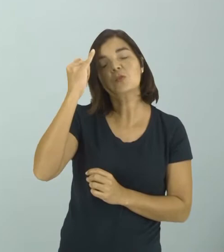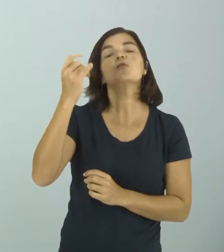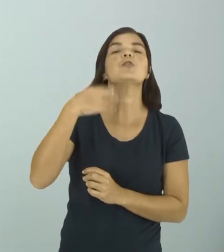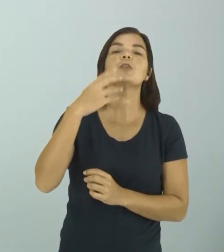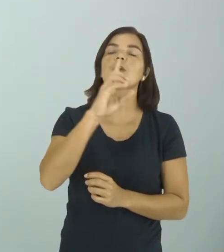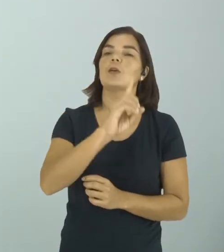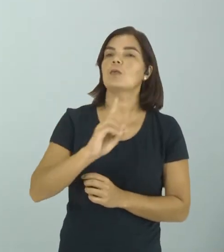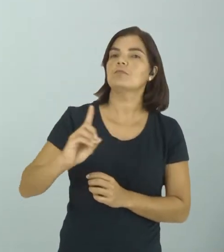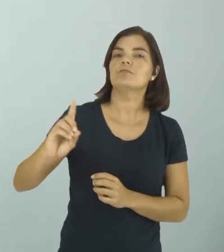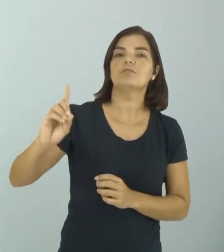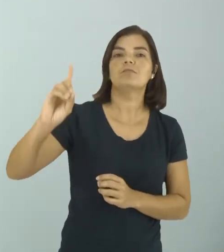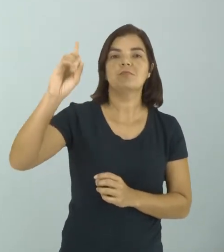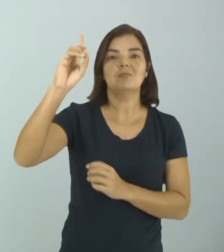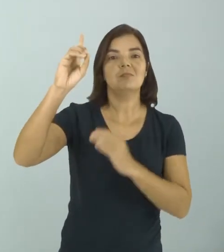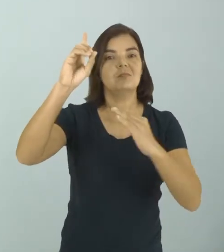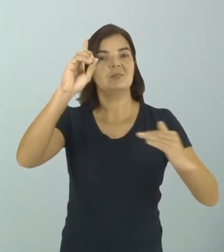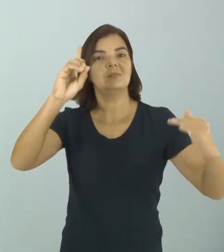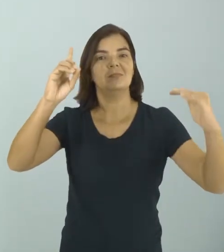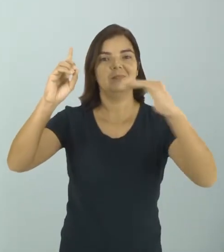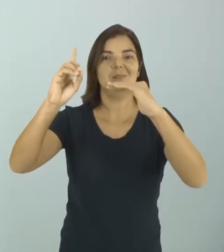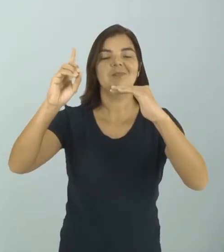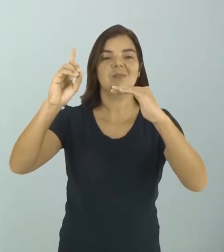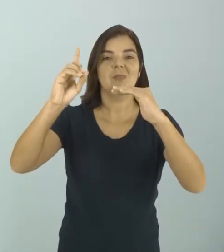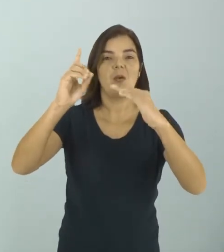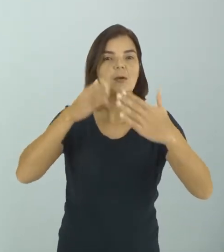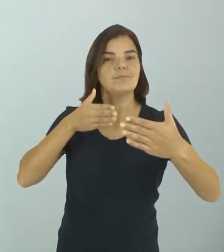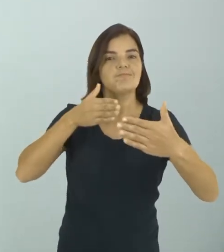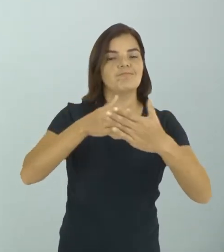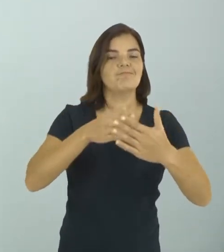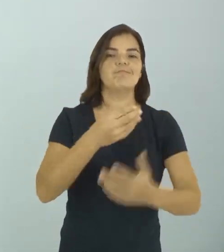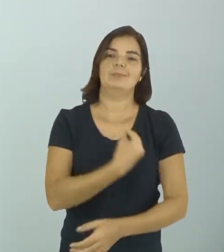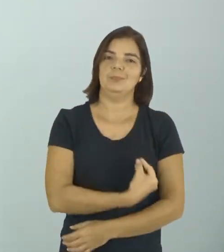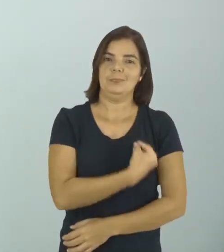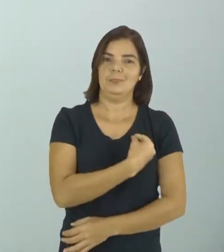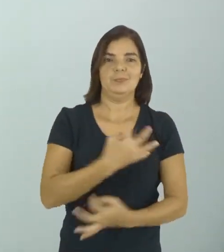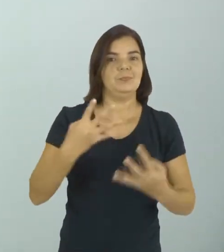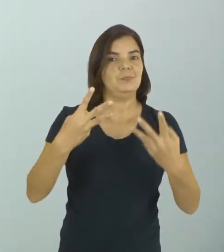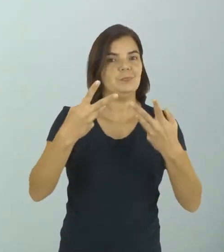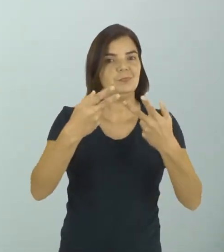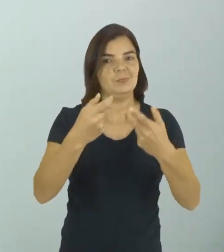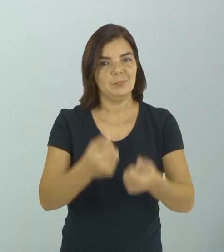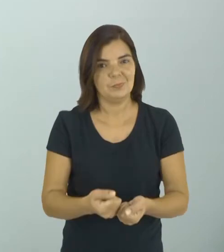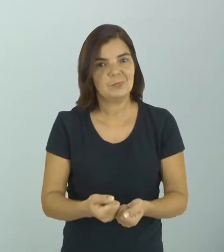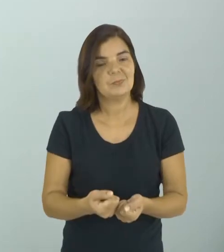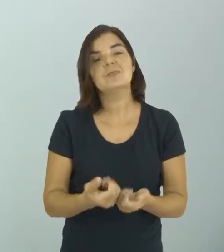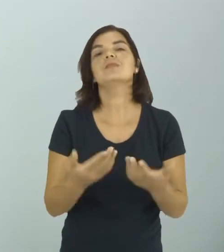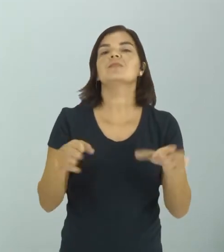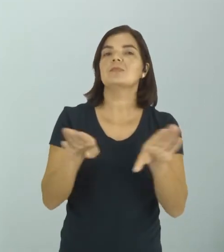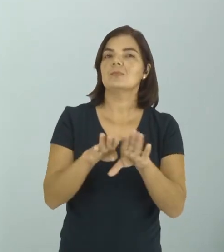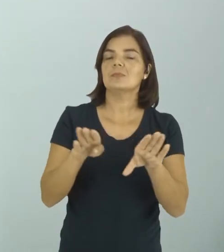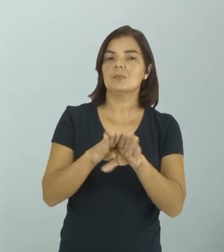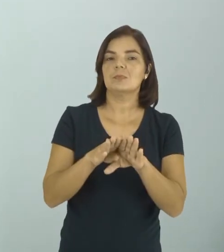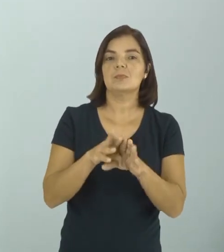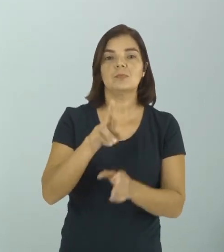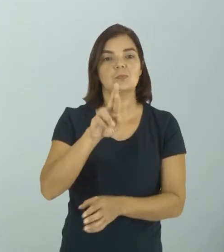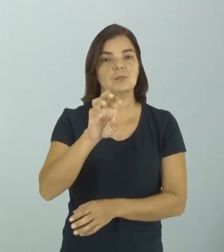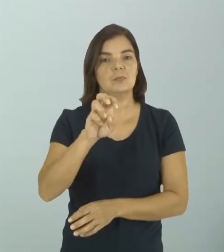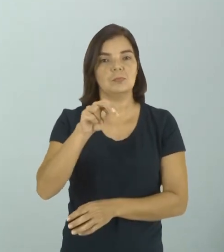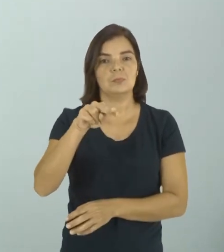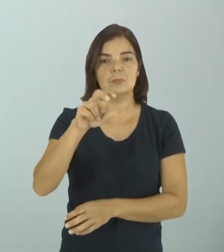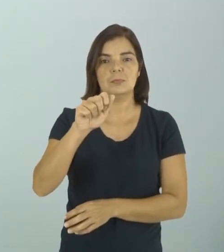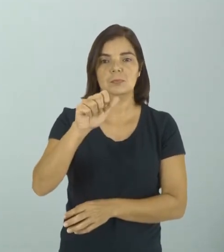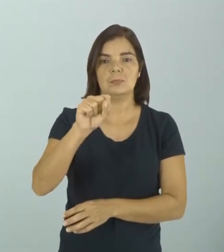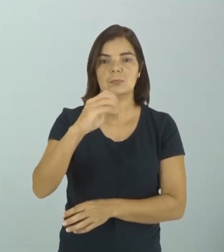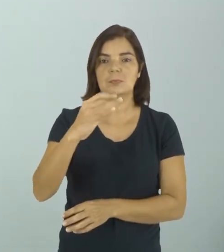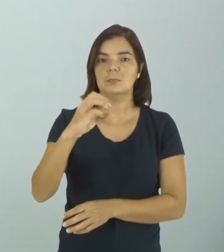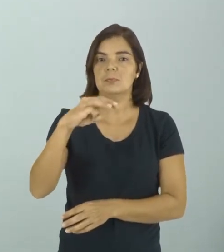O teocentrismo que acabava interferindo na vida de todos. E o renascimento é importante